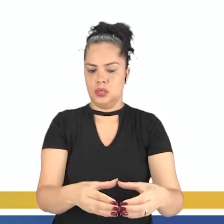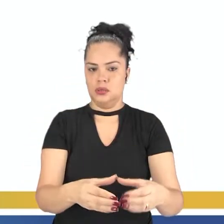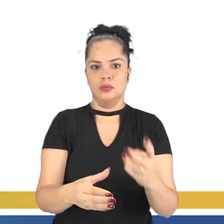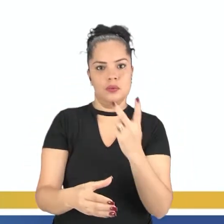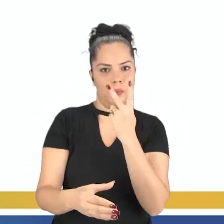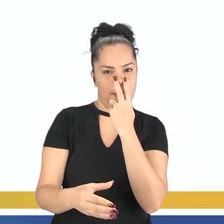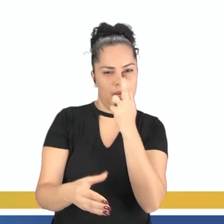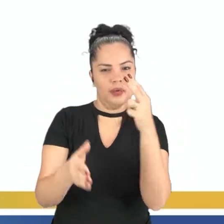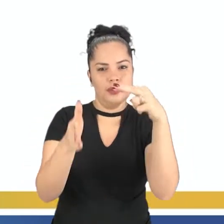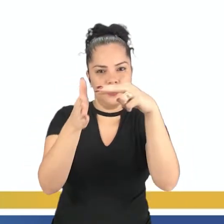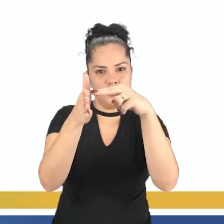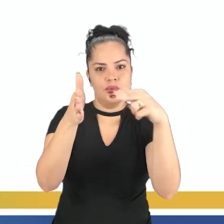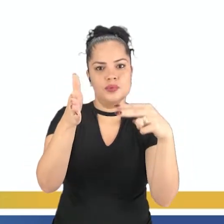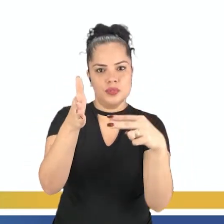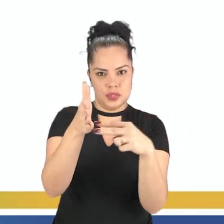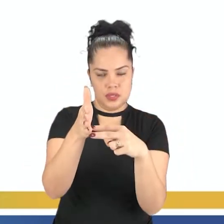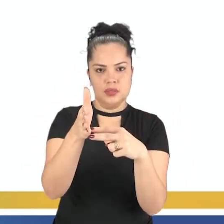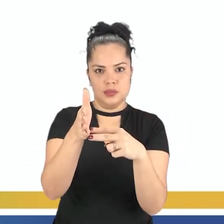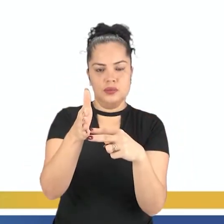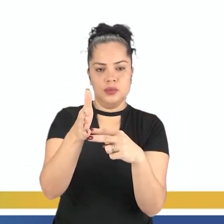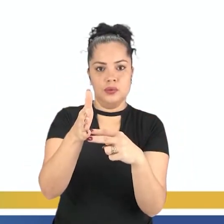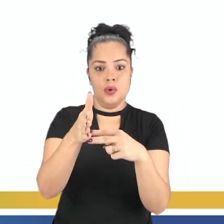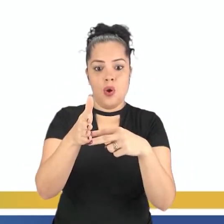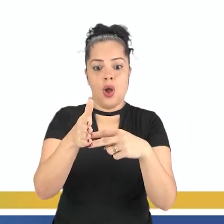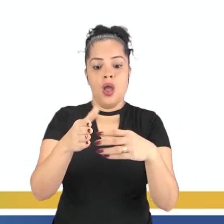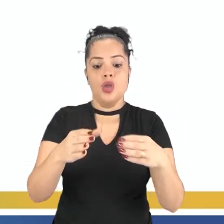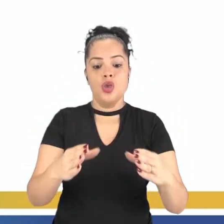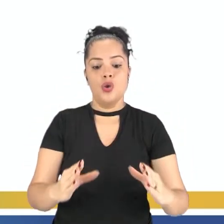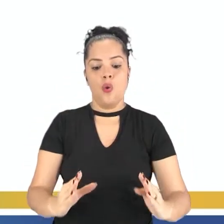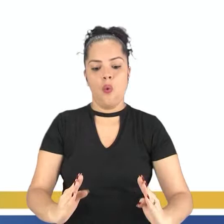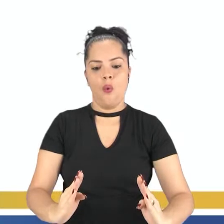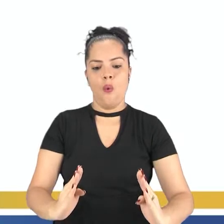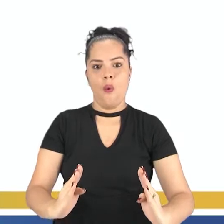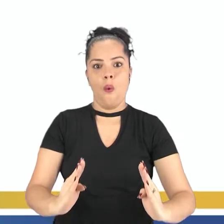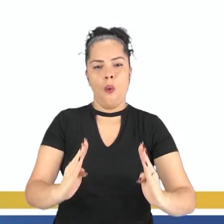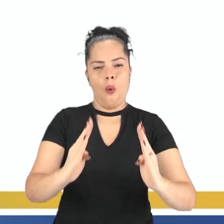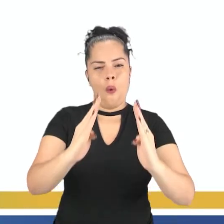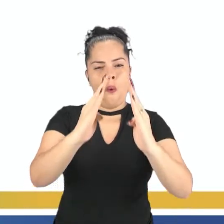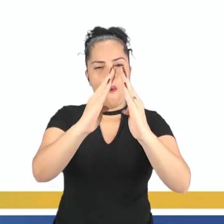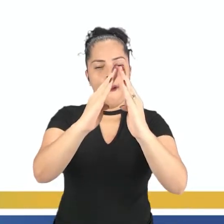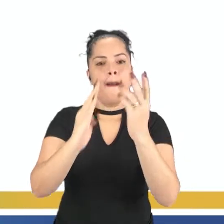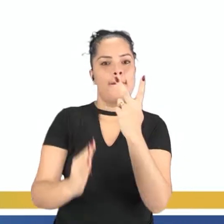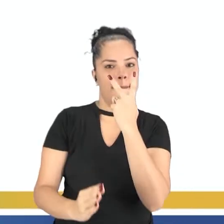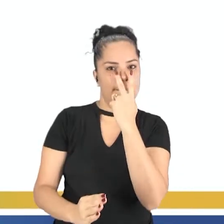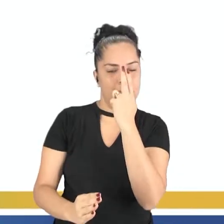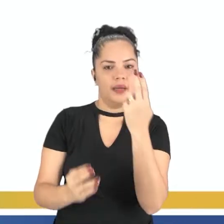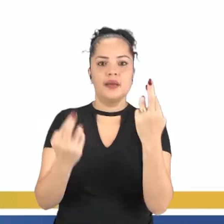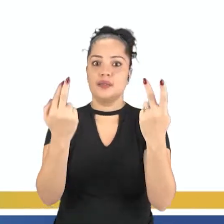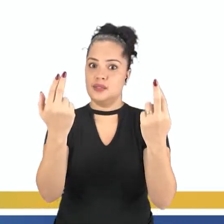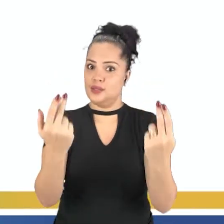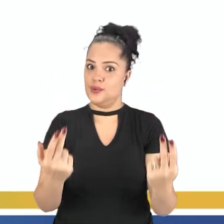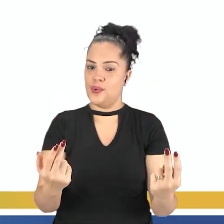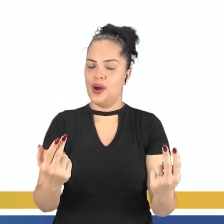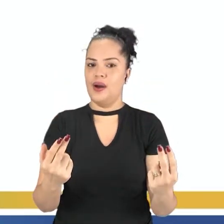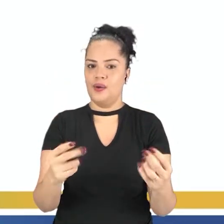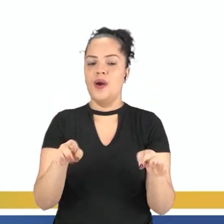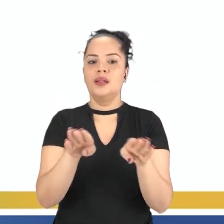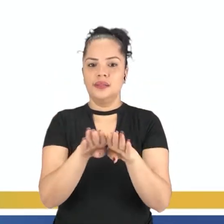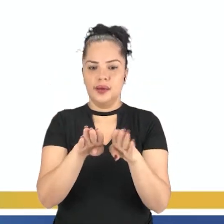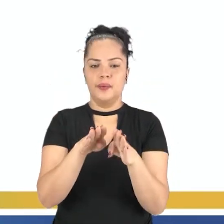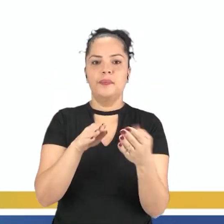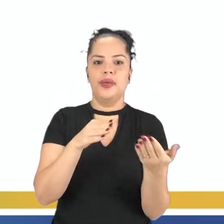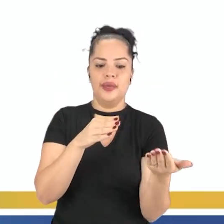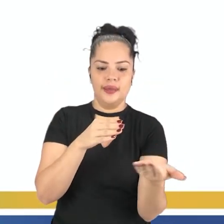e o cone é uma analogia a uma pirâmide, porque ela possui uma base, possui um ponto fora dessa base para os